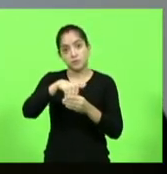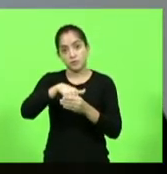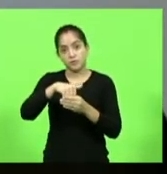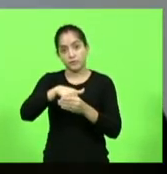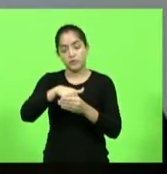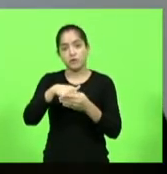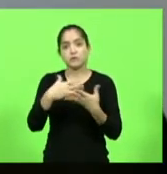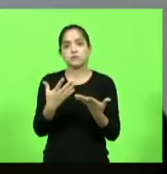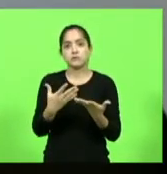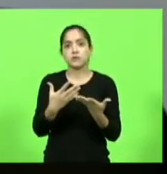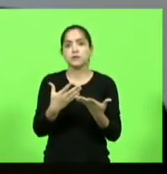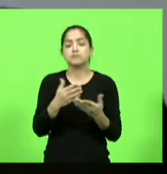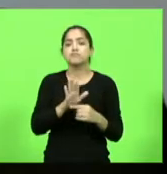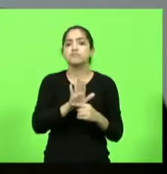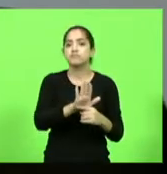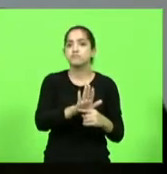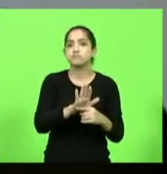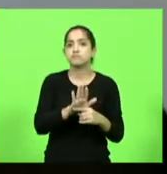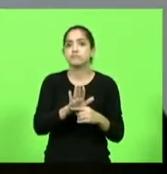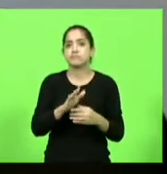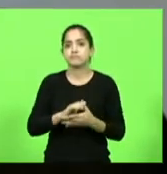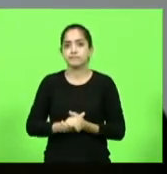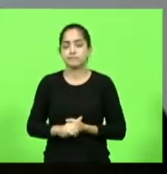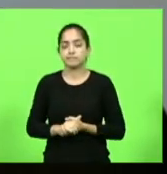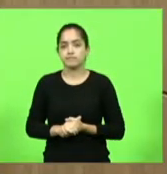é importante ressaltar esses pontos também. Obrigado.